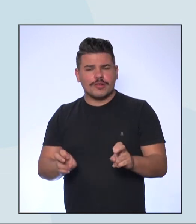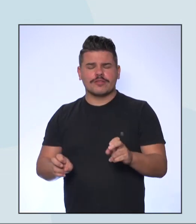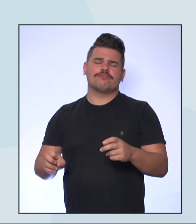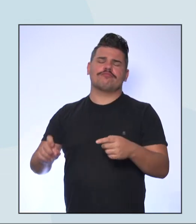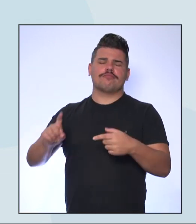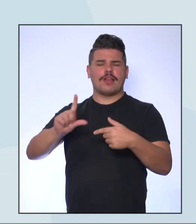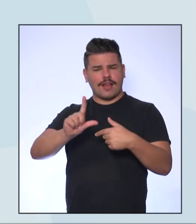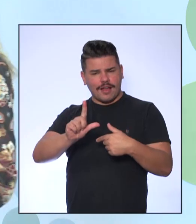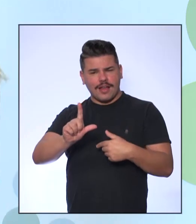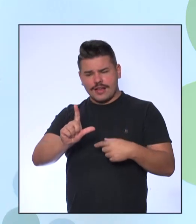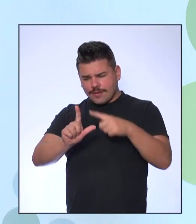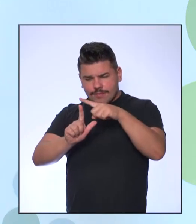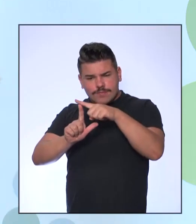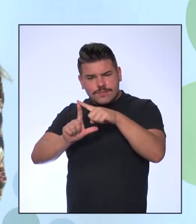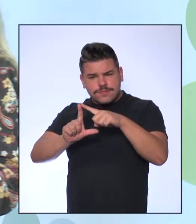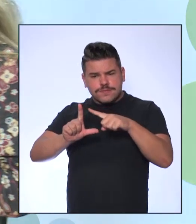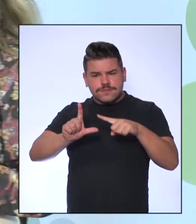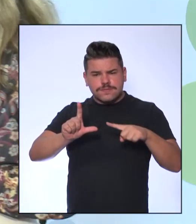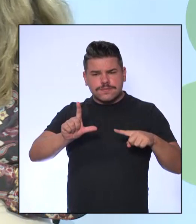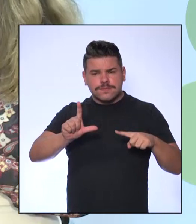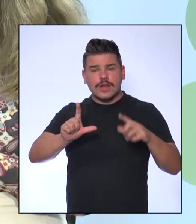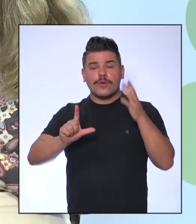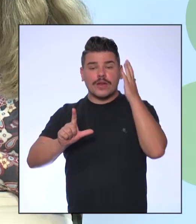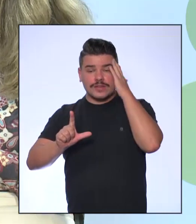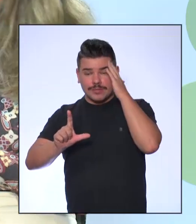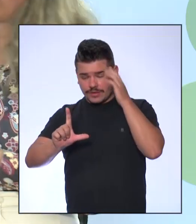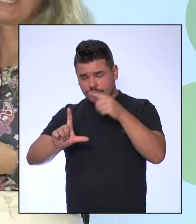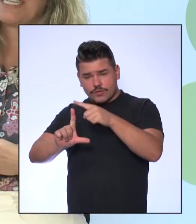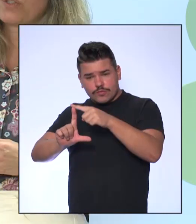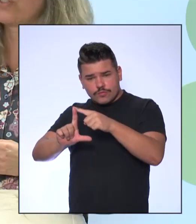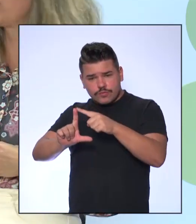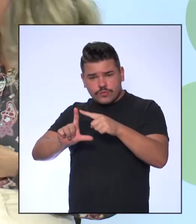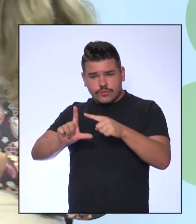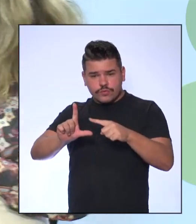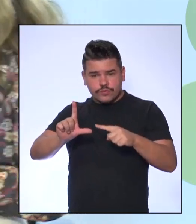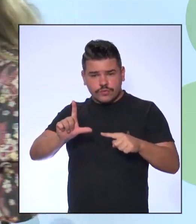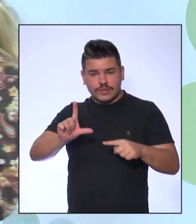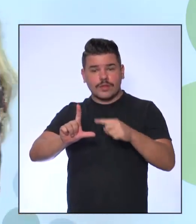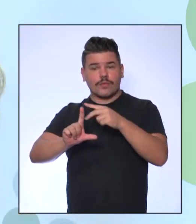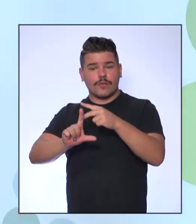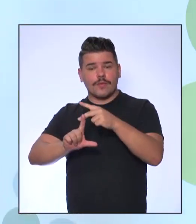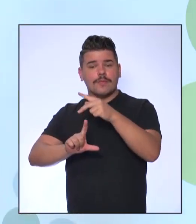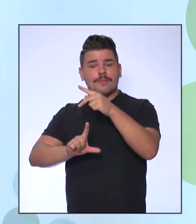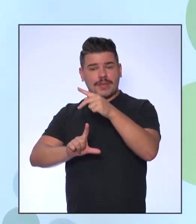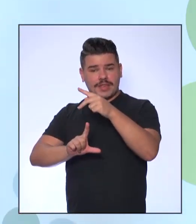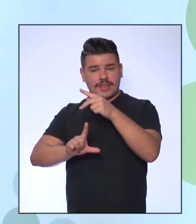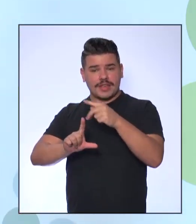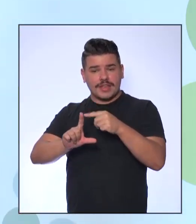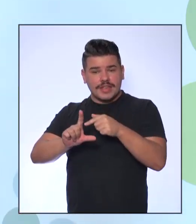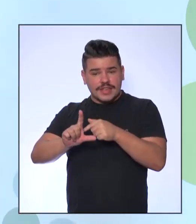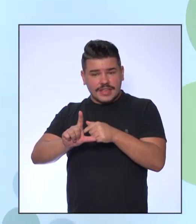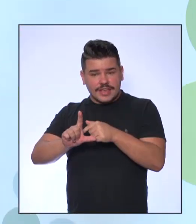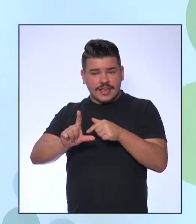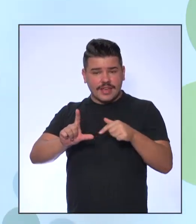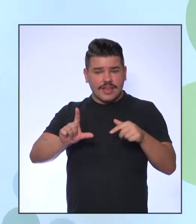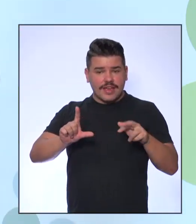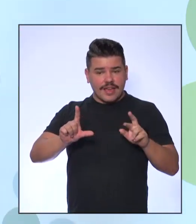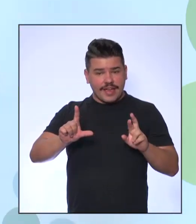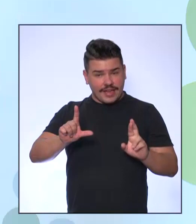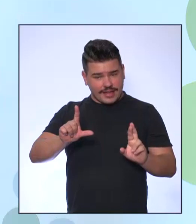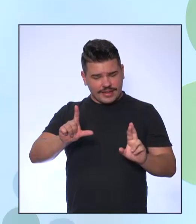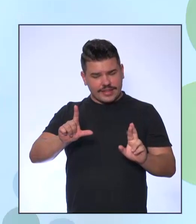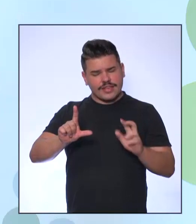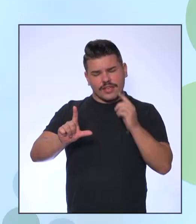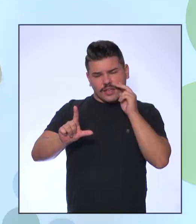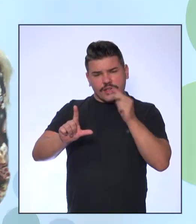ângulo, né? A tangente é o quê? O cateto oposto dividido pelo cateto adjacente. Então, eu estou olhando para o ângulo alfa,